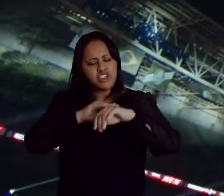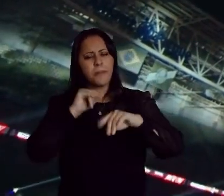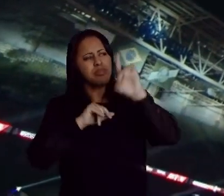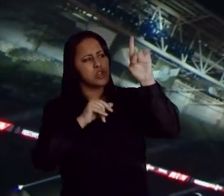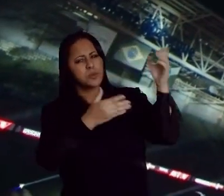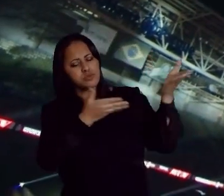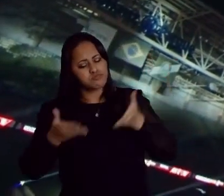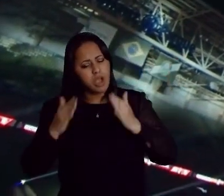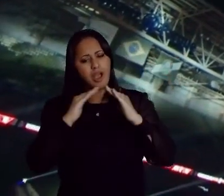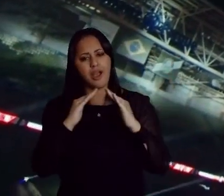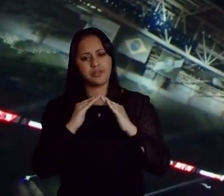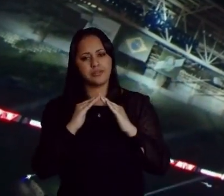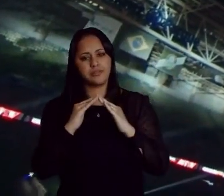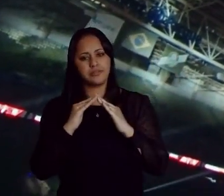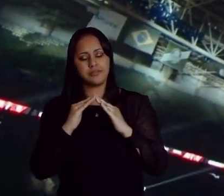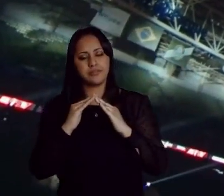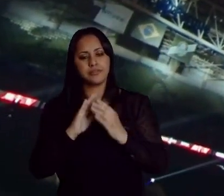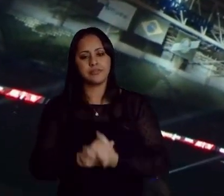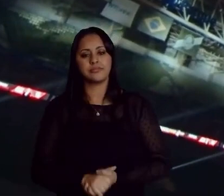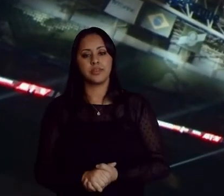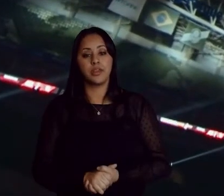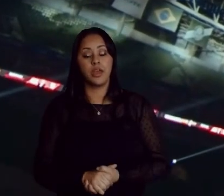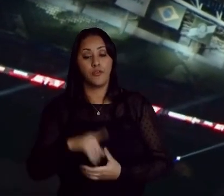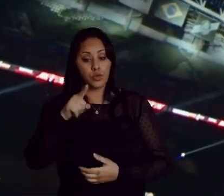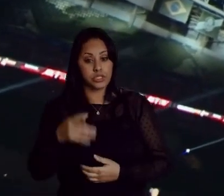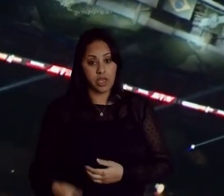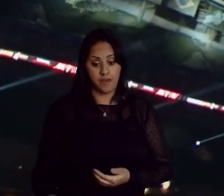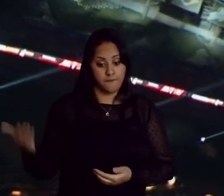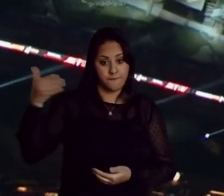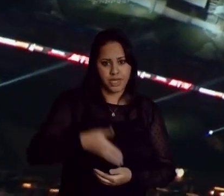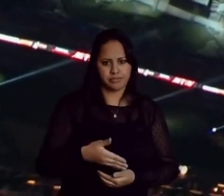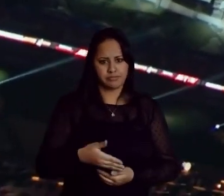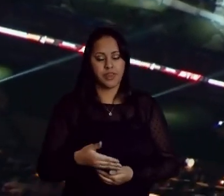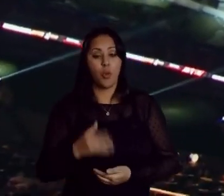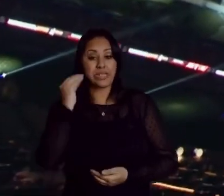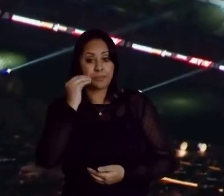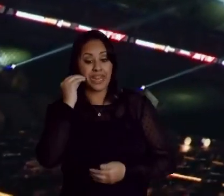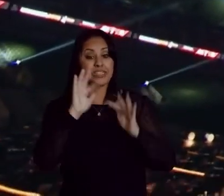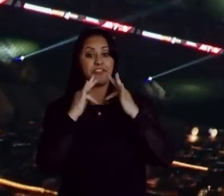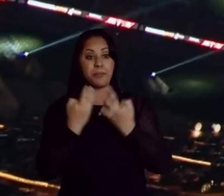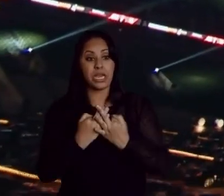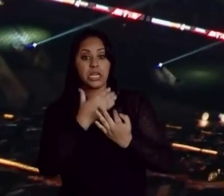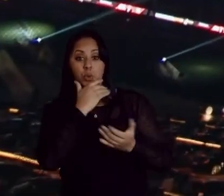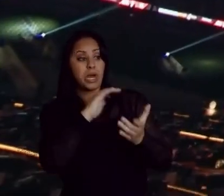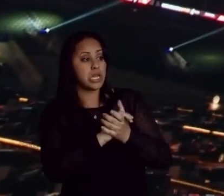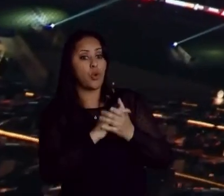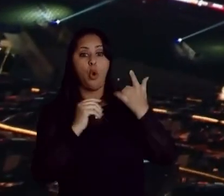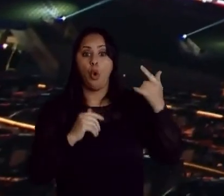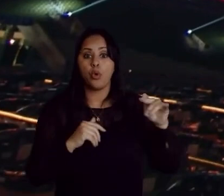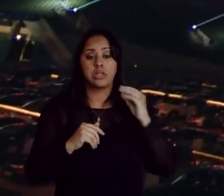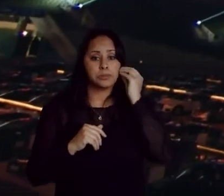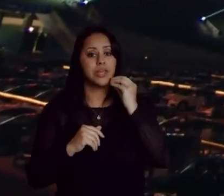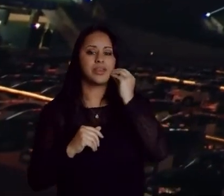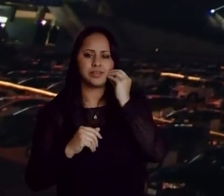casa. Então, um dos aspectos, você vem com uma bagagem familiar, ele vem com outra bagagem familiar, e